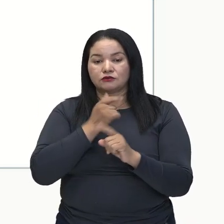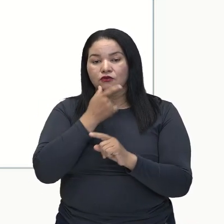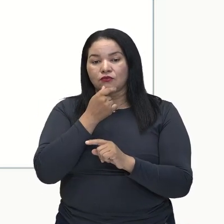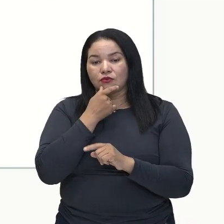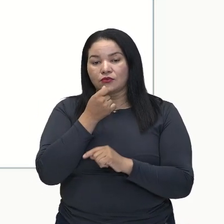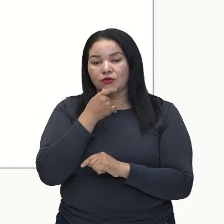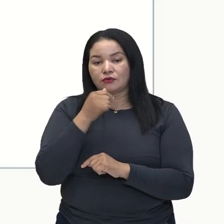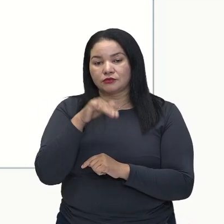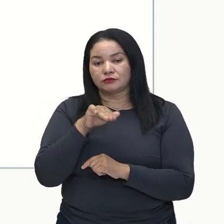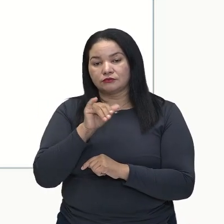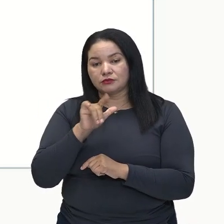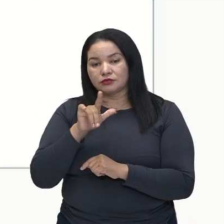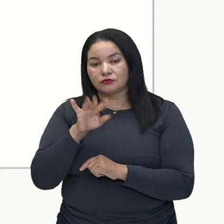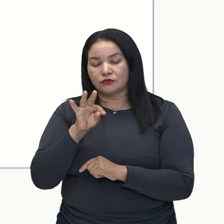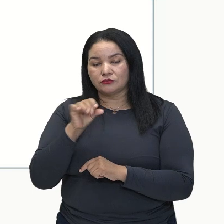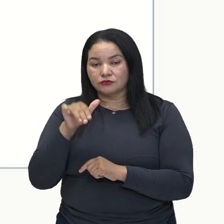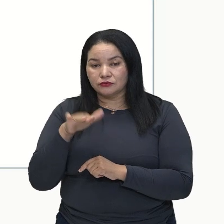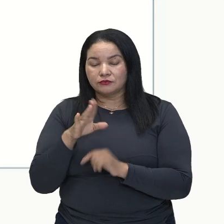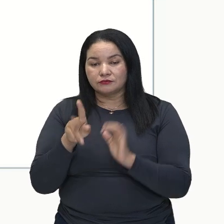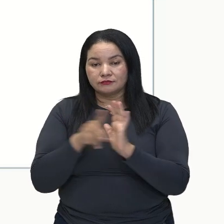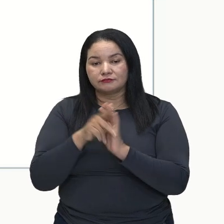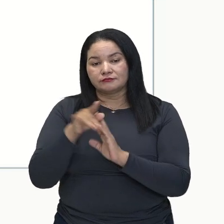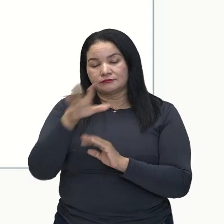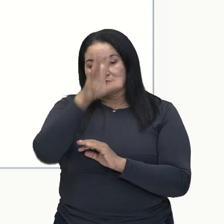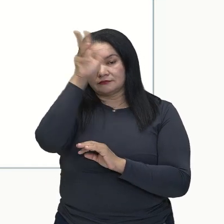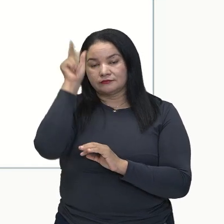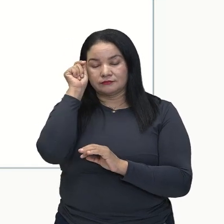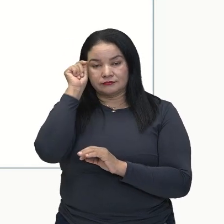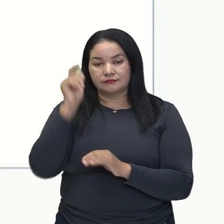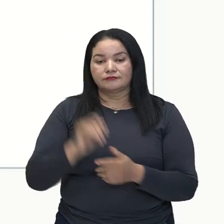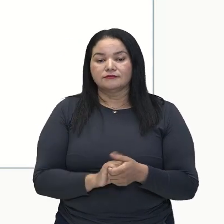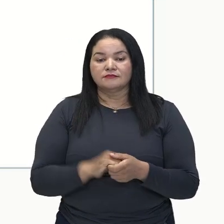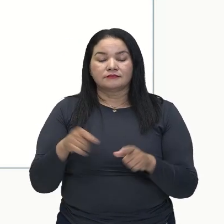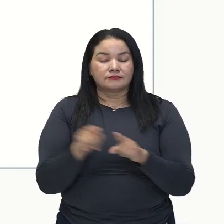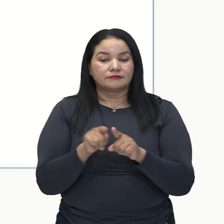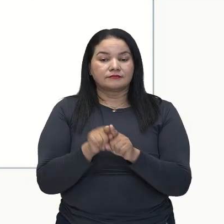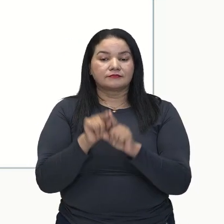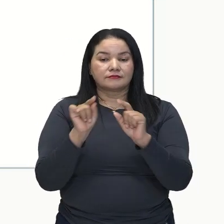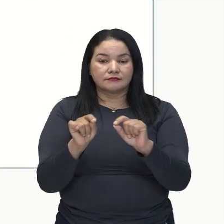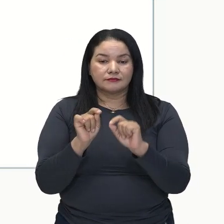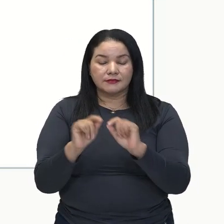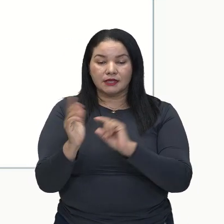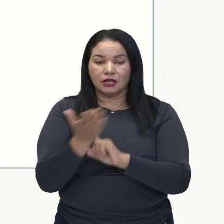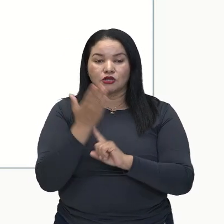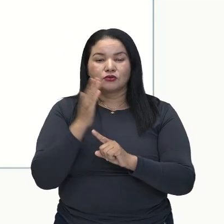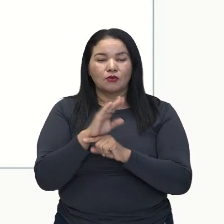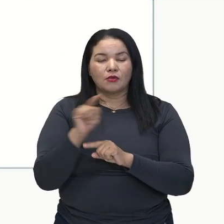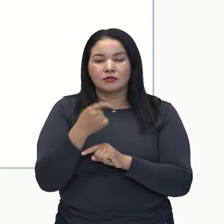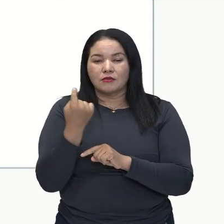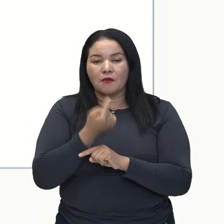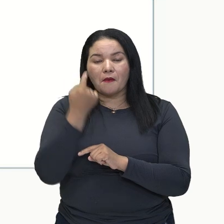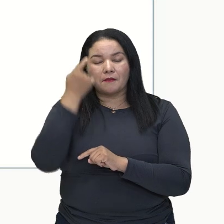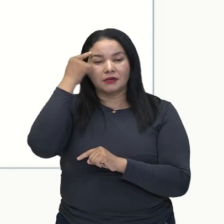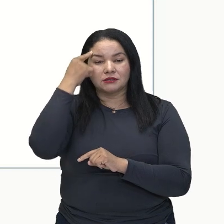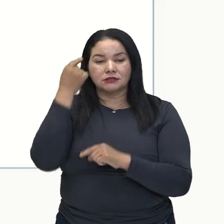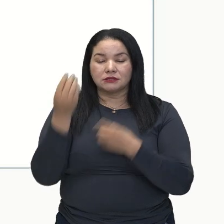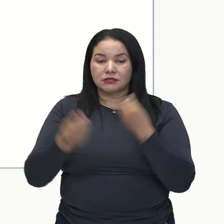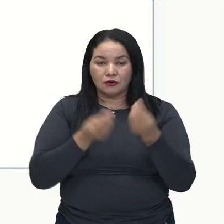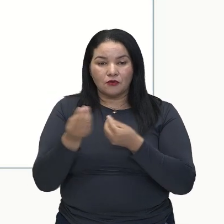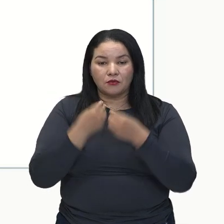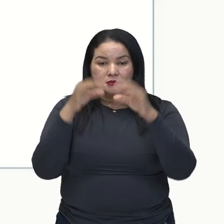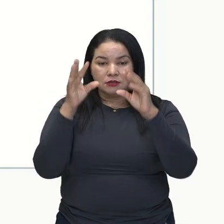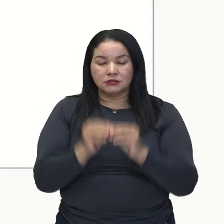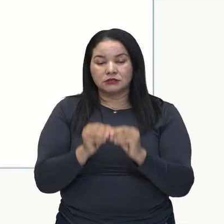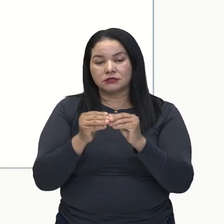amazonense, Milton Ratum. Essa resenha vai tentar ajudar um pouquinho a gente pensar como uma resenha geralmente